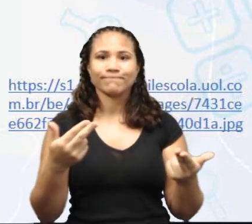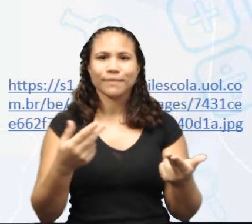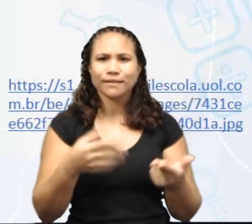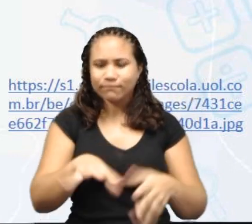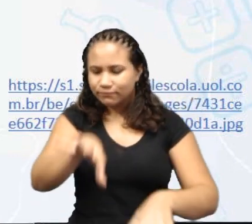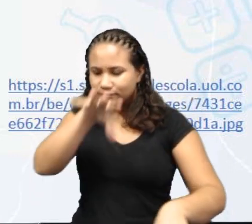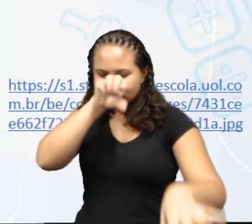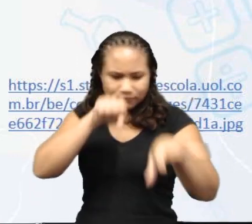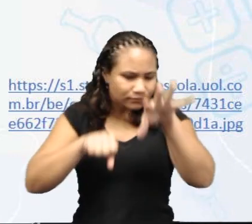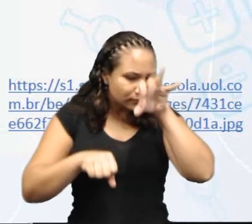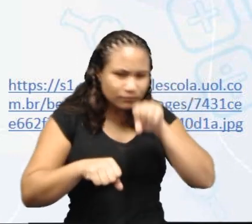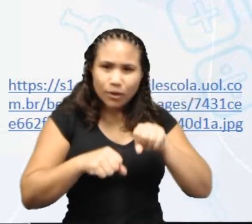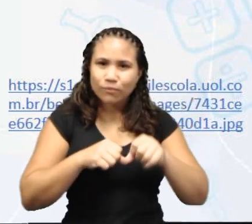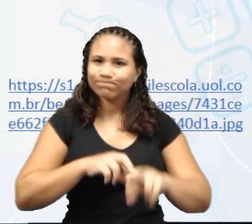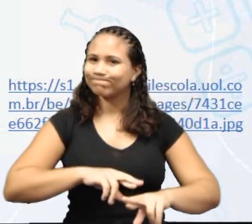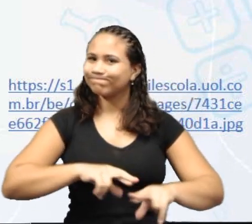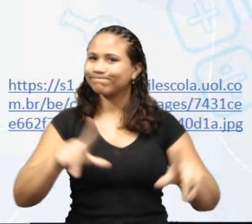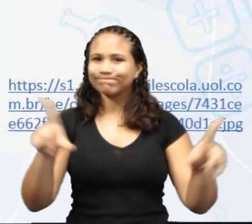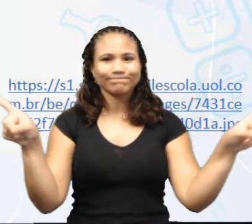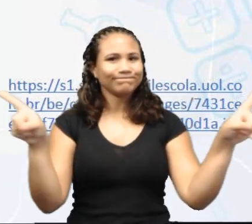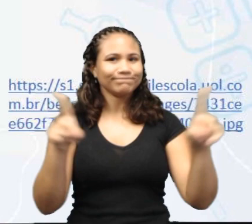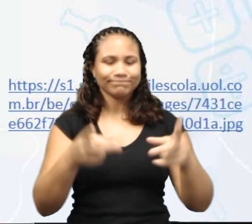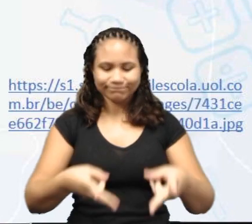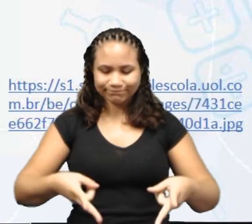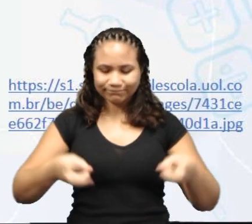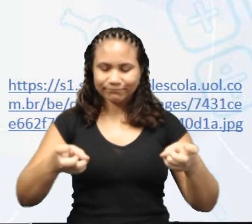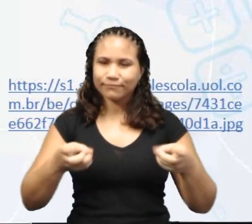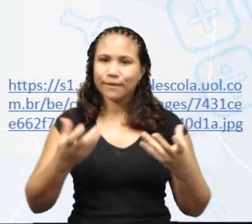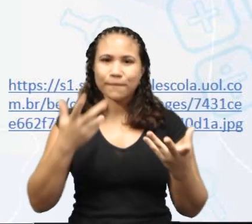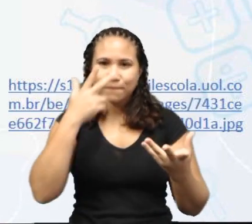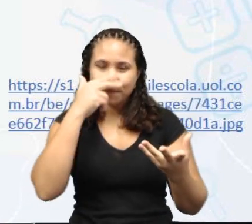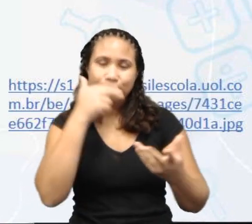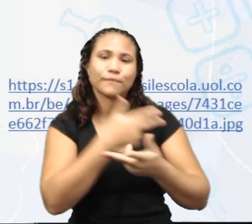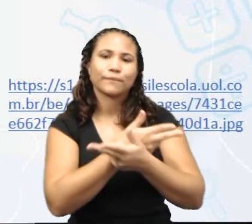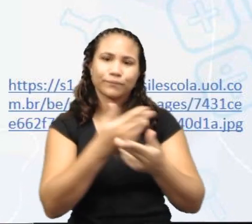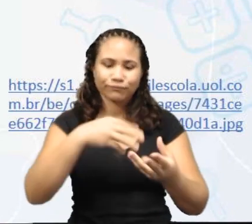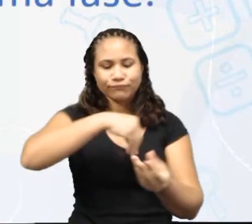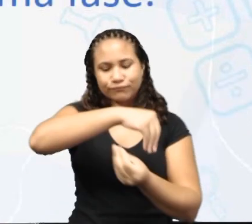consigo diferenciá-los. Então o ar é uma mistura homogênea.